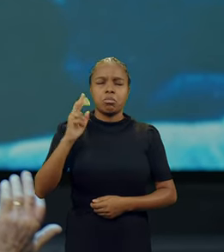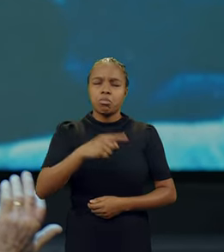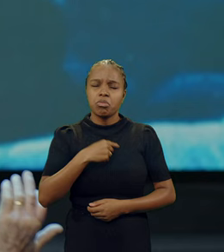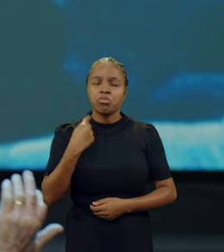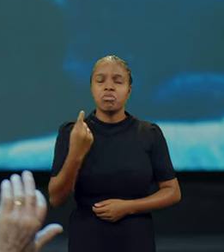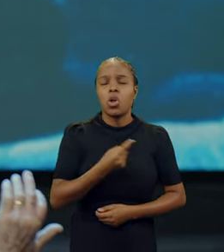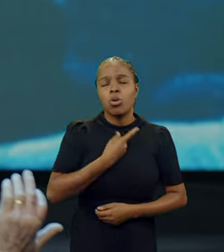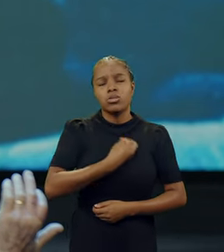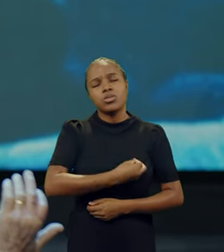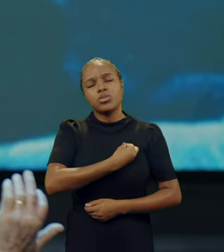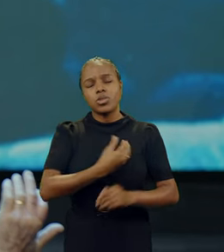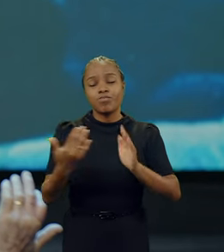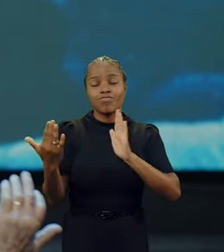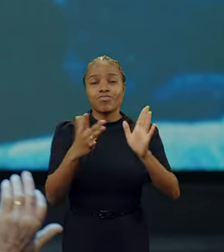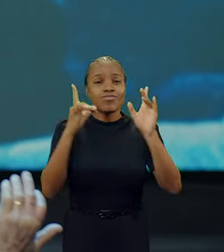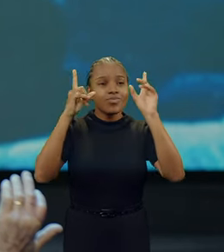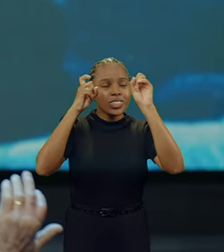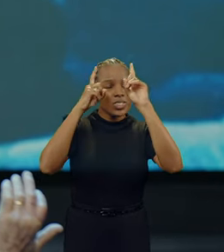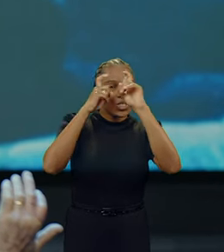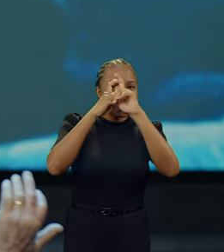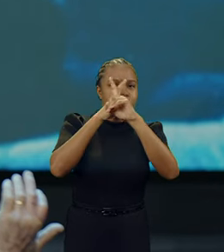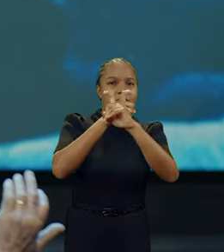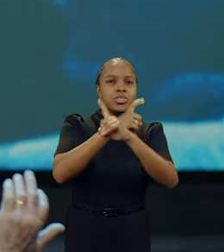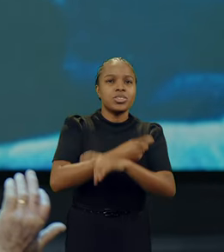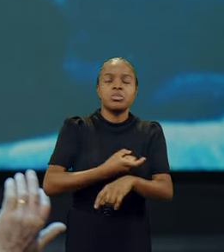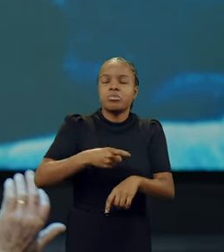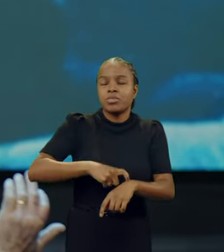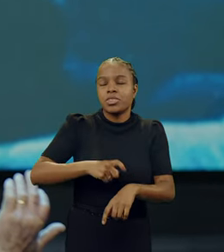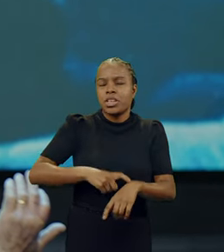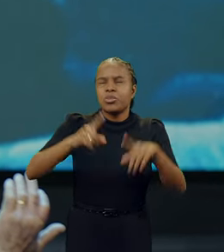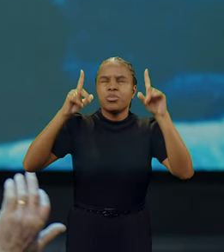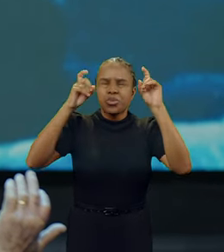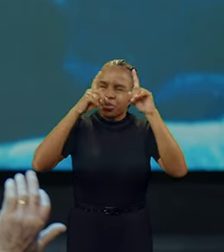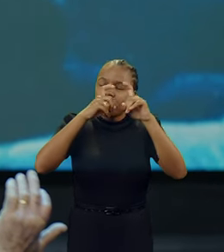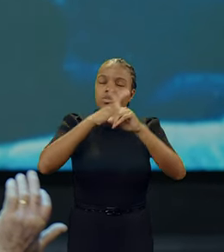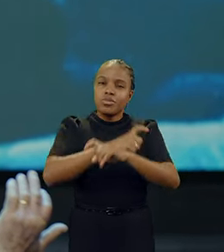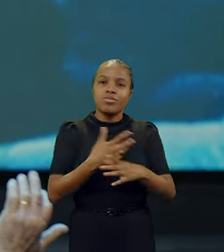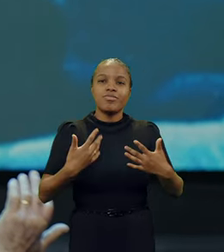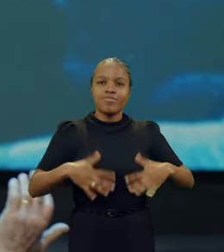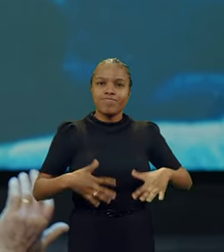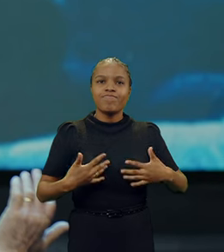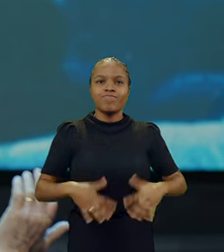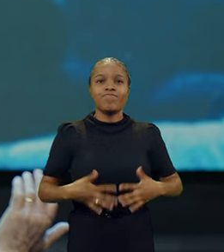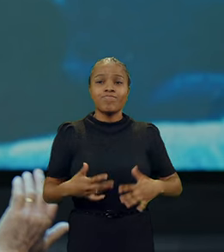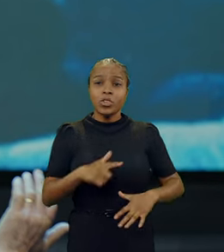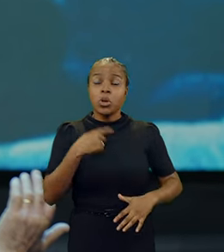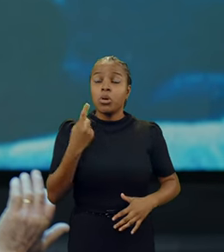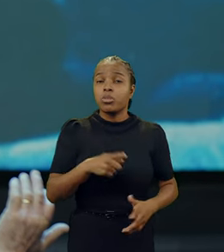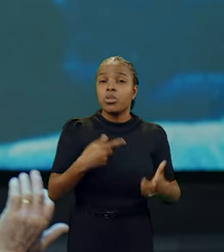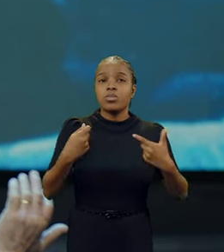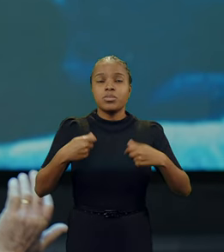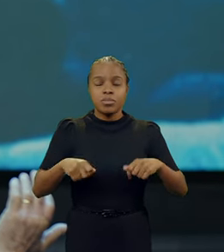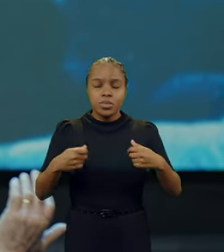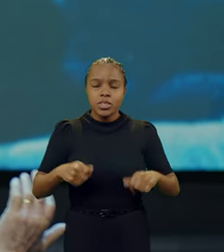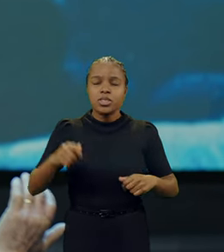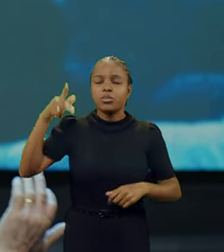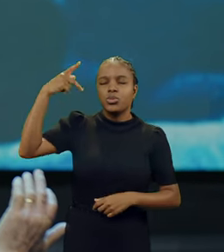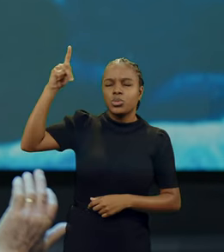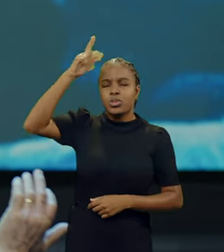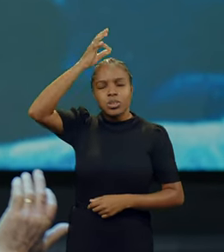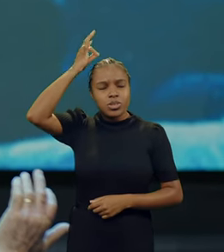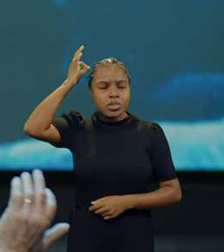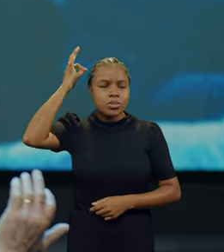vivendo tempos difíceis, tempos trabalhosos. Precisamos do teu